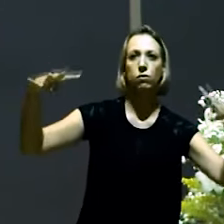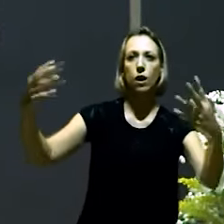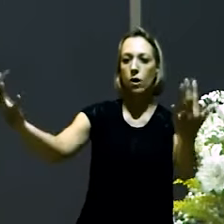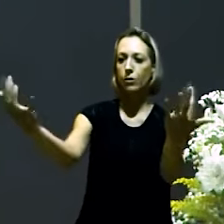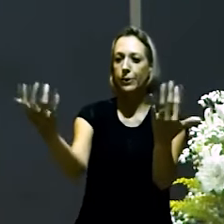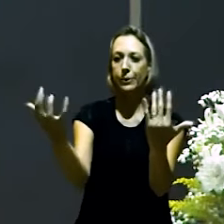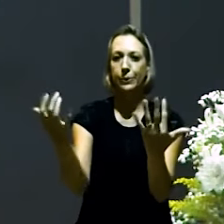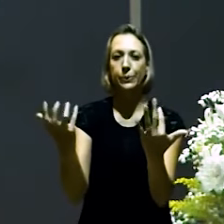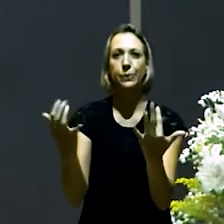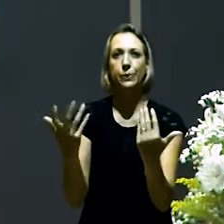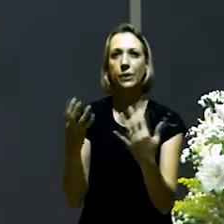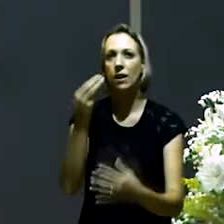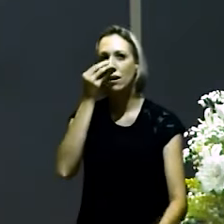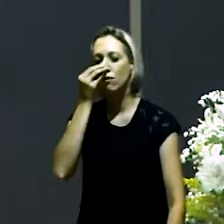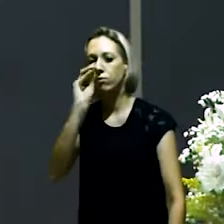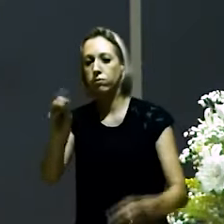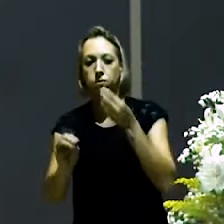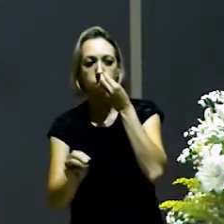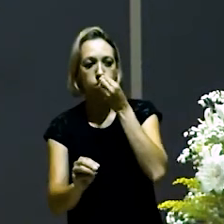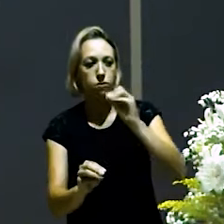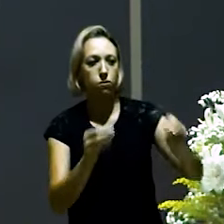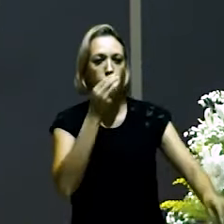desprezo, e deles triunfou na cruz.